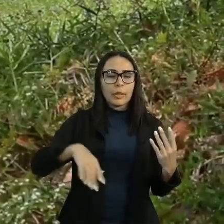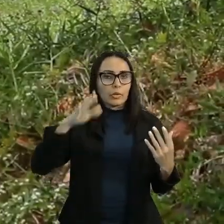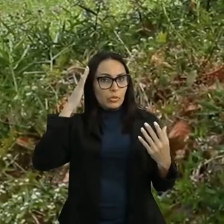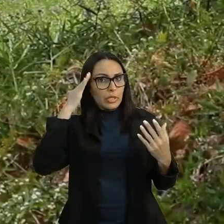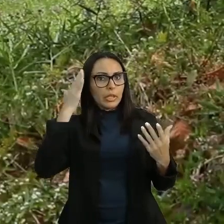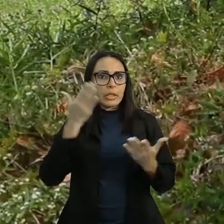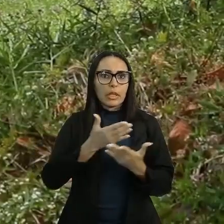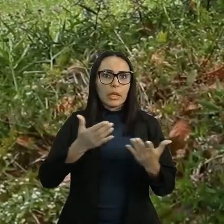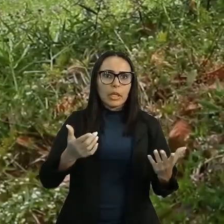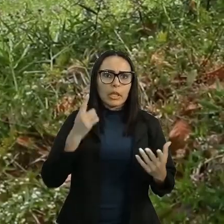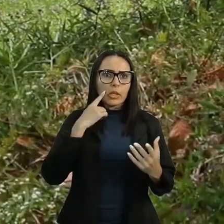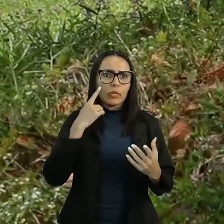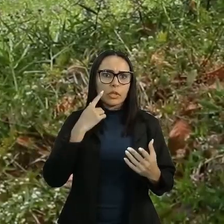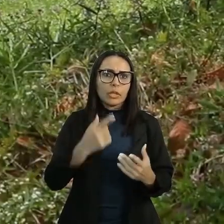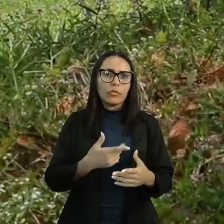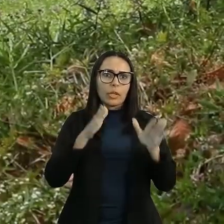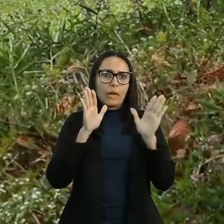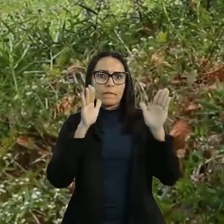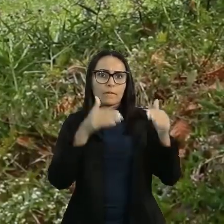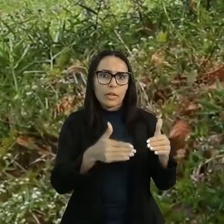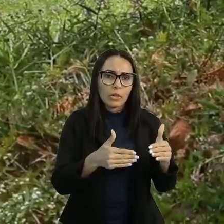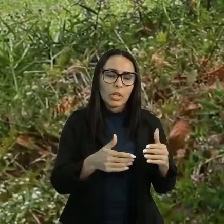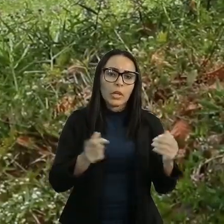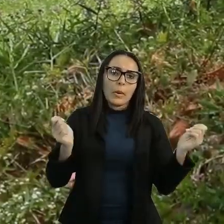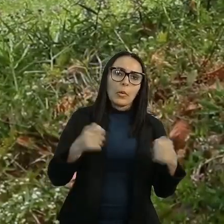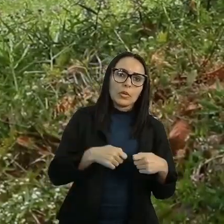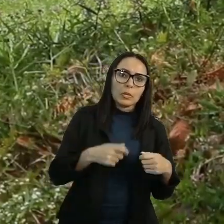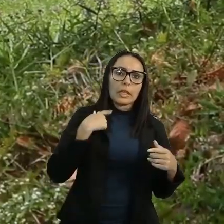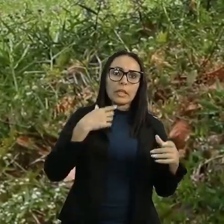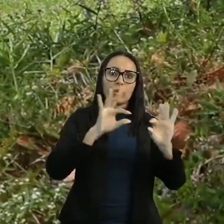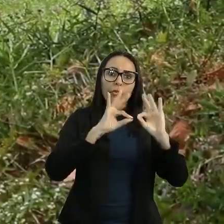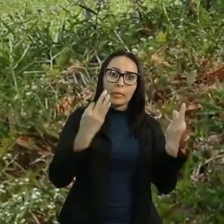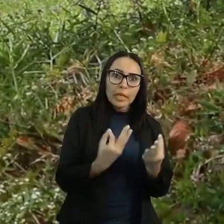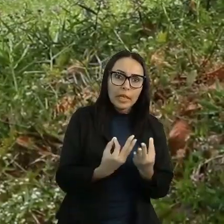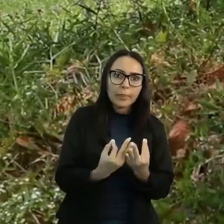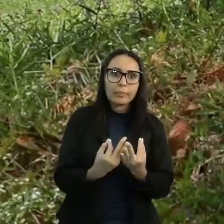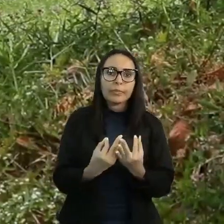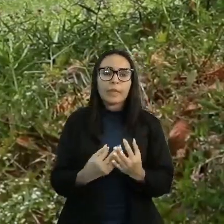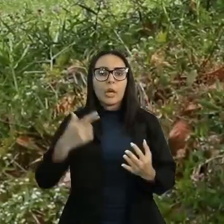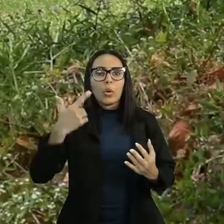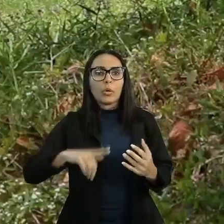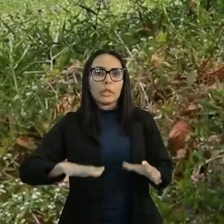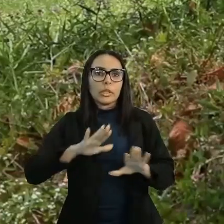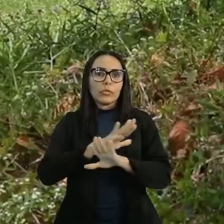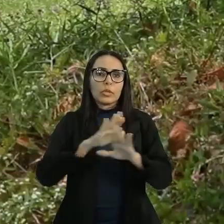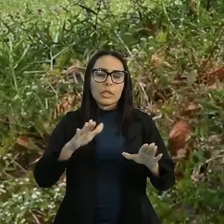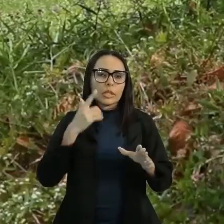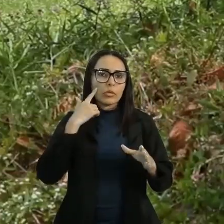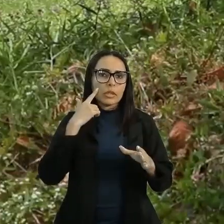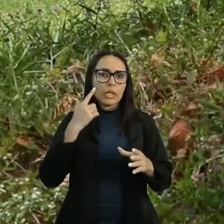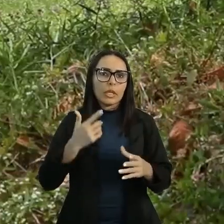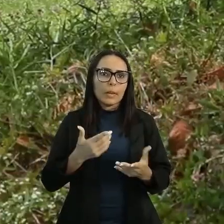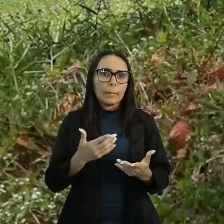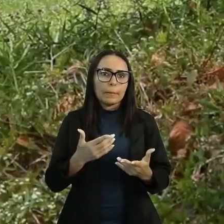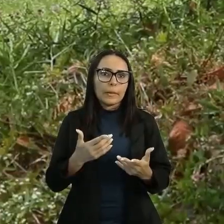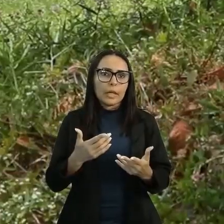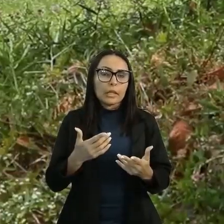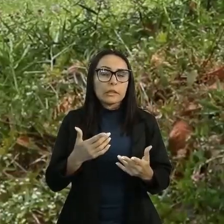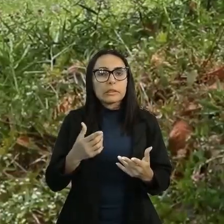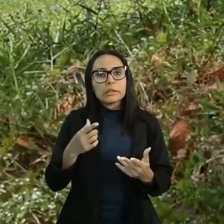pele, né? Caramba, que situação, né? E aí, foi tranquilo? Não foi tranquilo, nada tranquilo. Mas ainda assim, sentia que era o